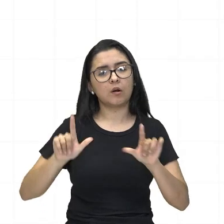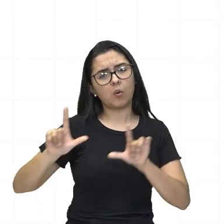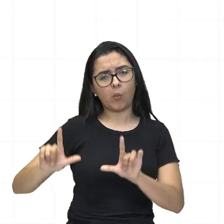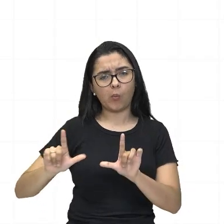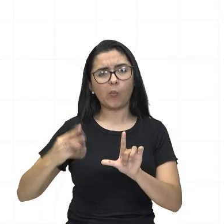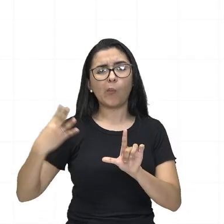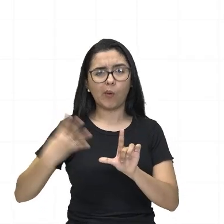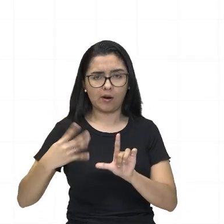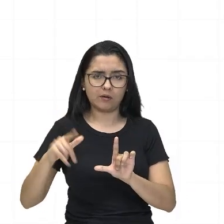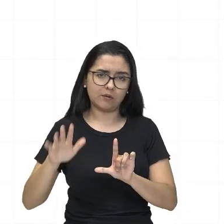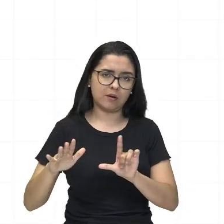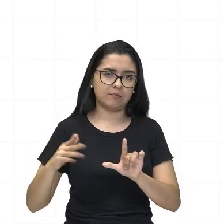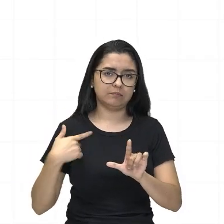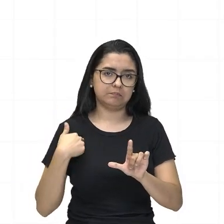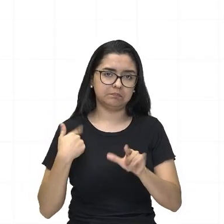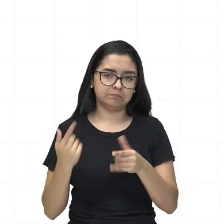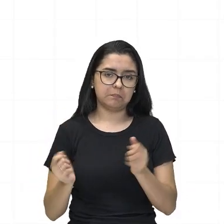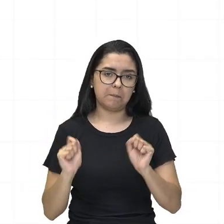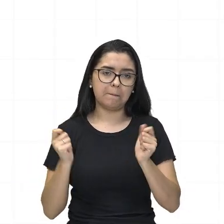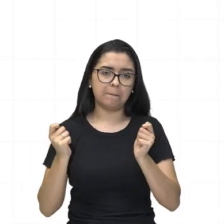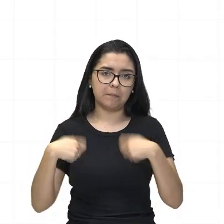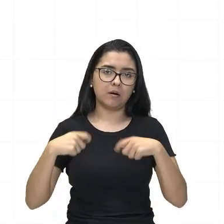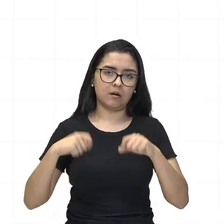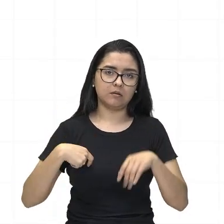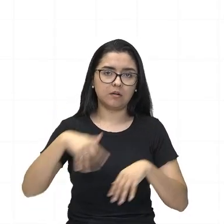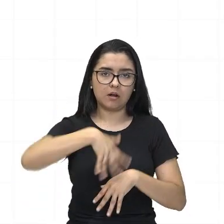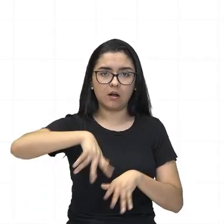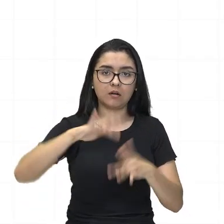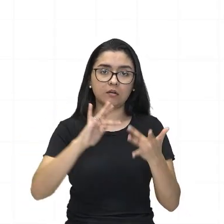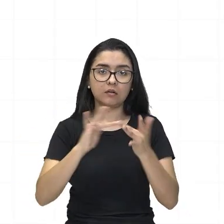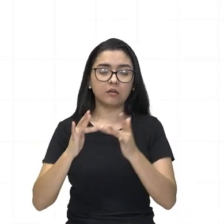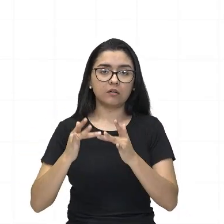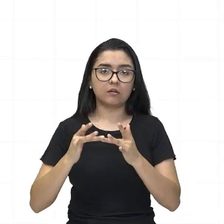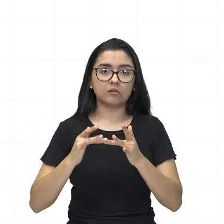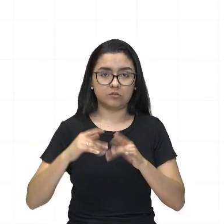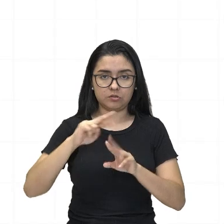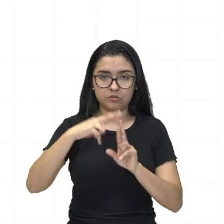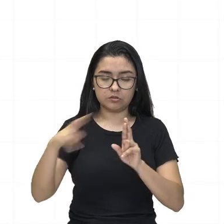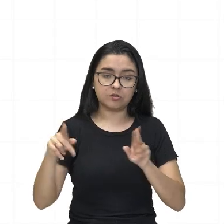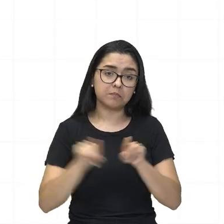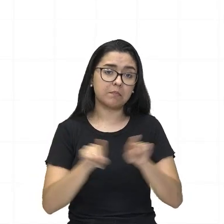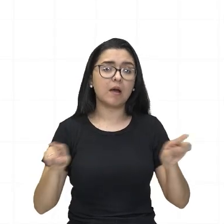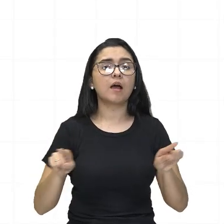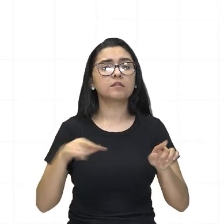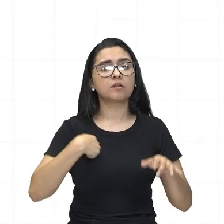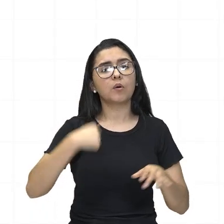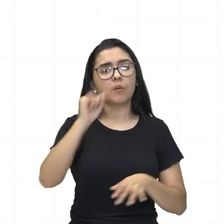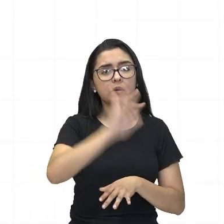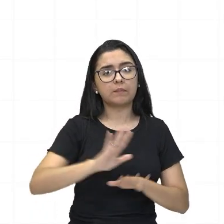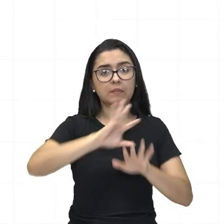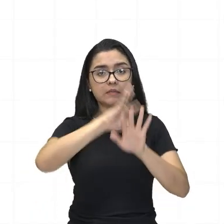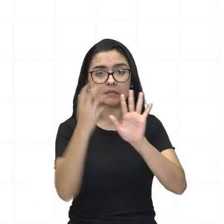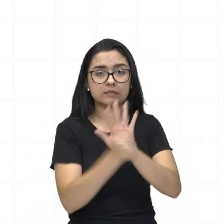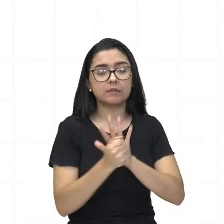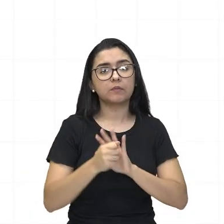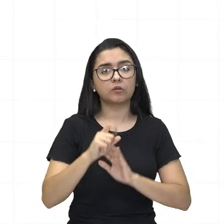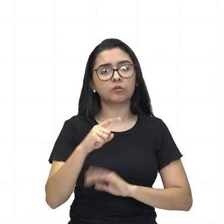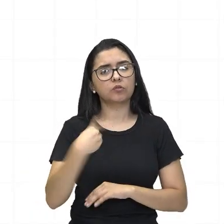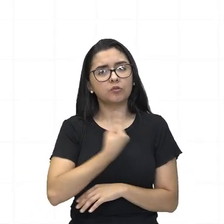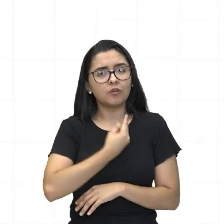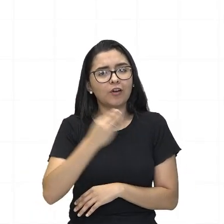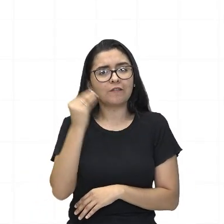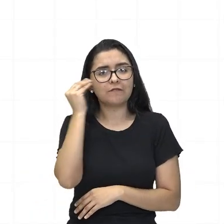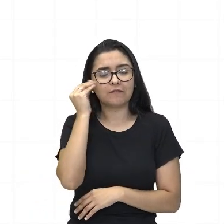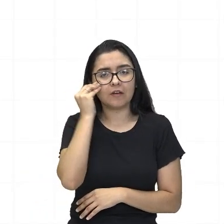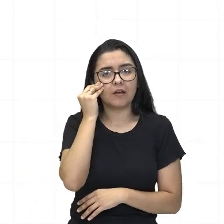pouco mais da dimensão religiosa. Mas são símbolos que estão no nosso dia a dia, ou porque está